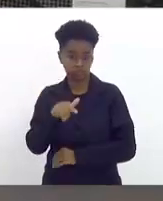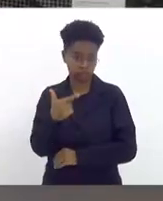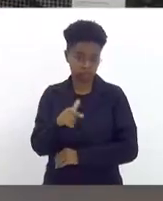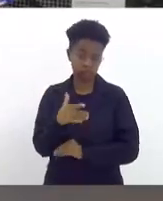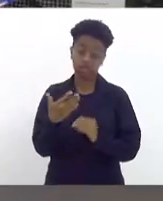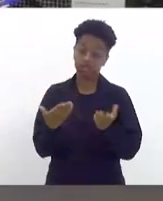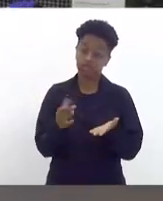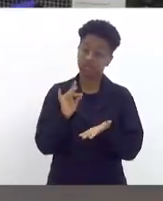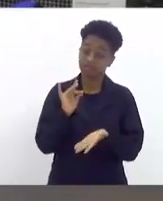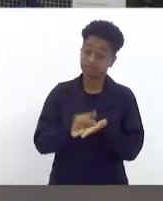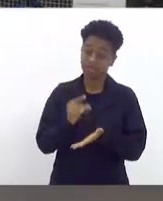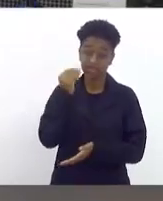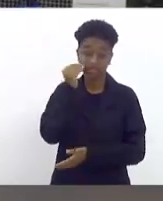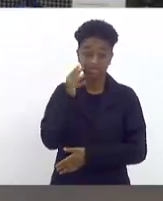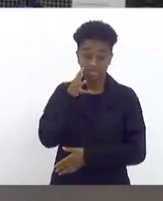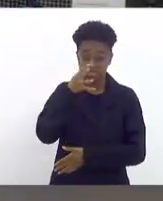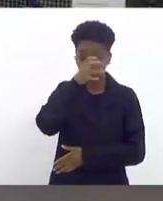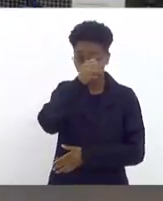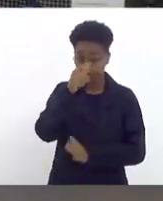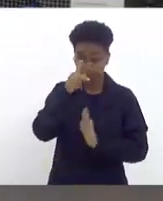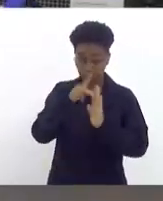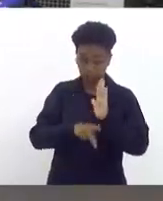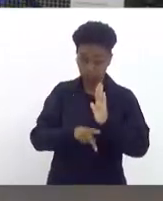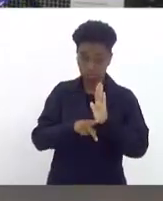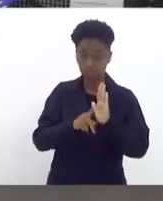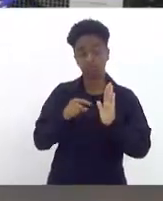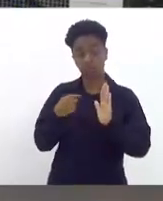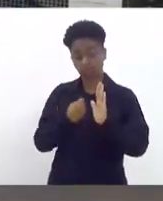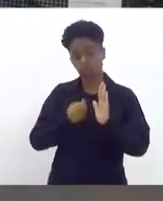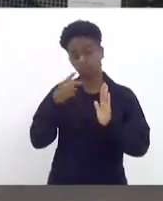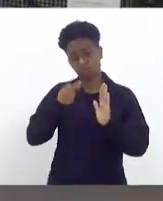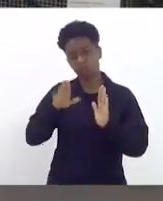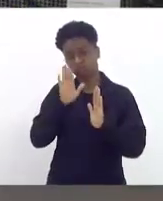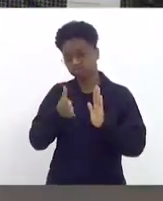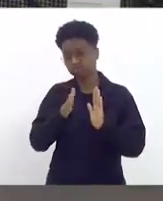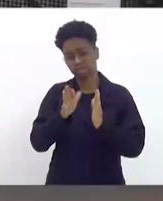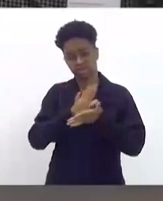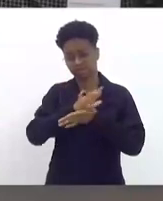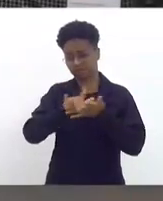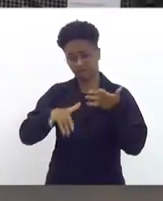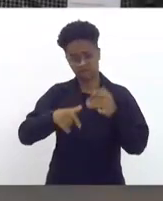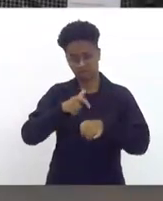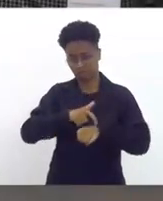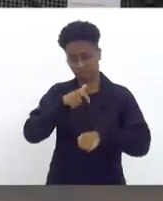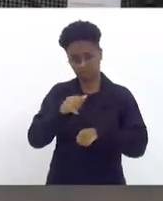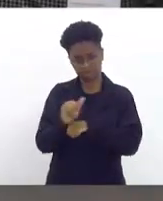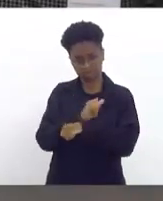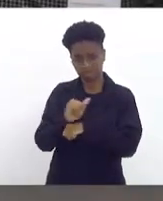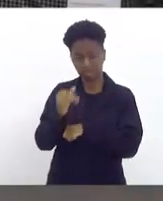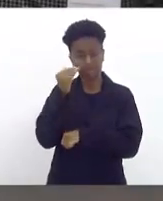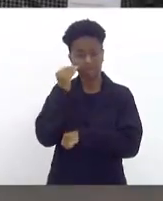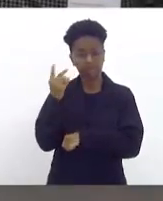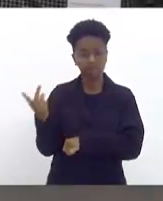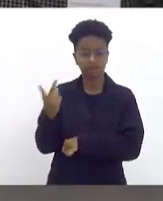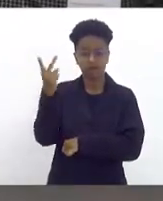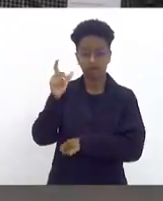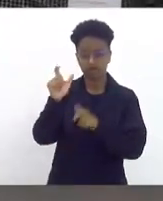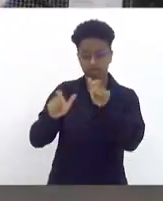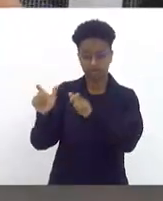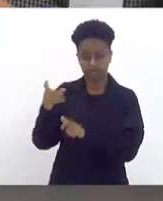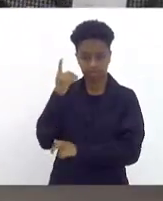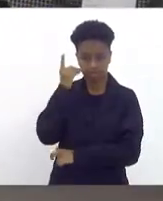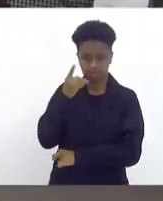para salvar o projeto expediente que a gente já usou aqui algumas dezenas de vezes para valorizar os deputados